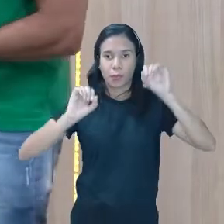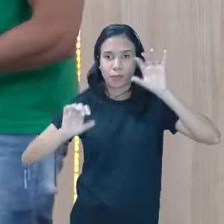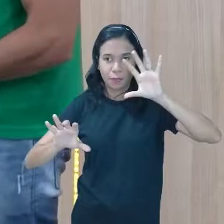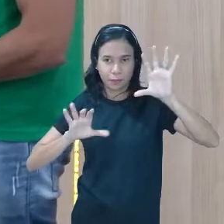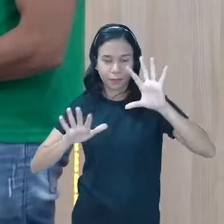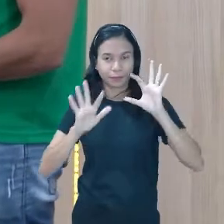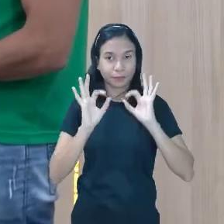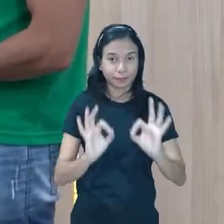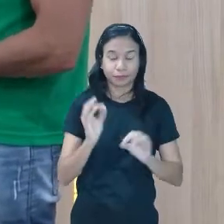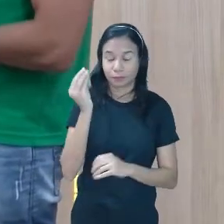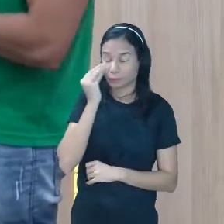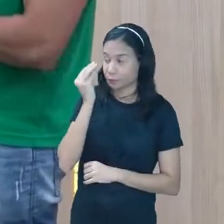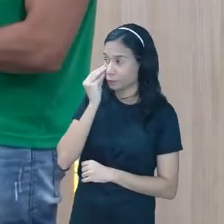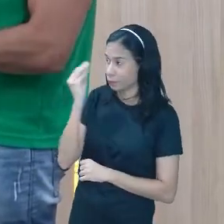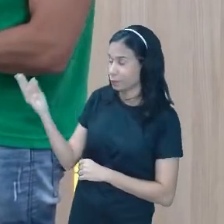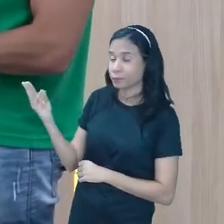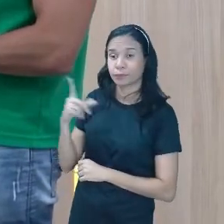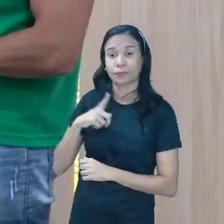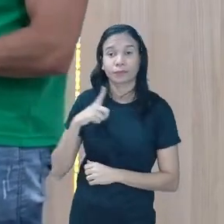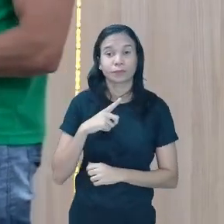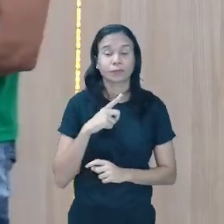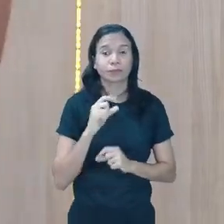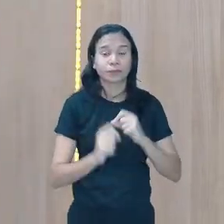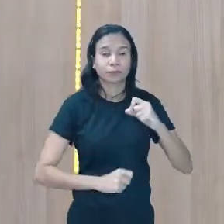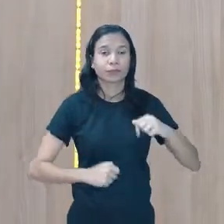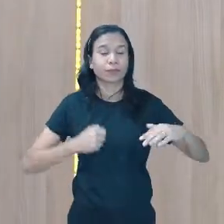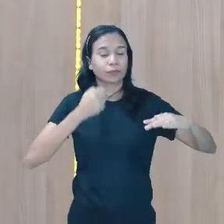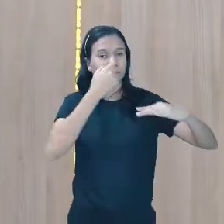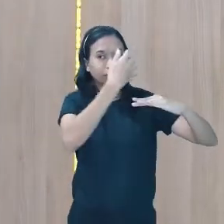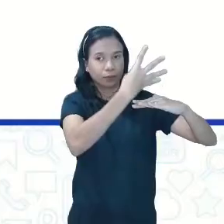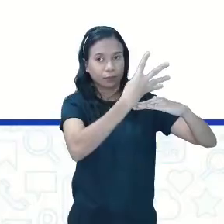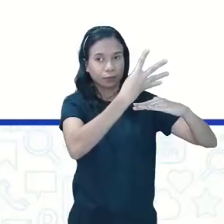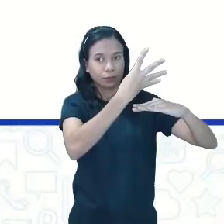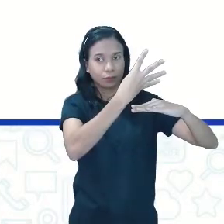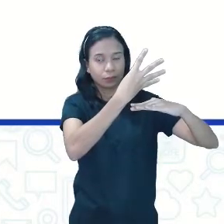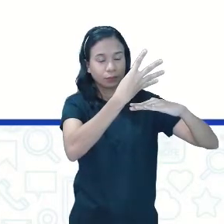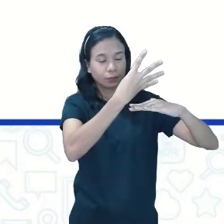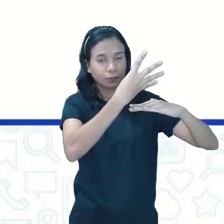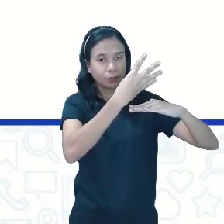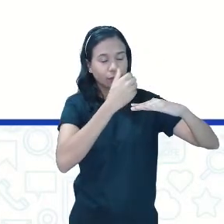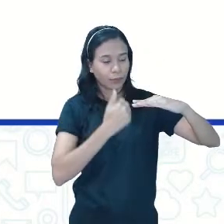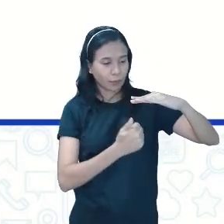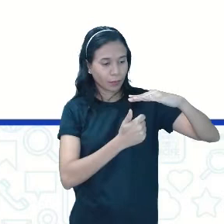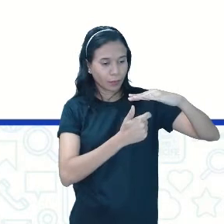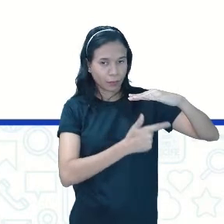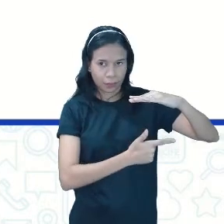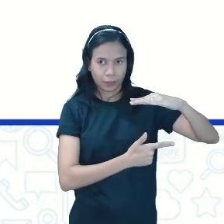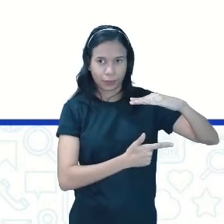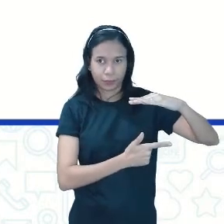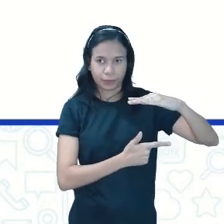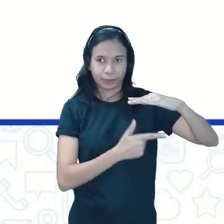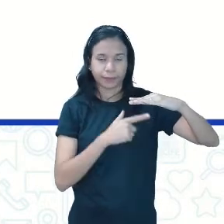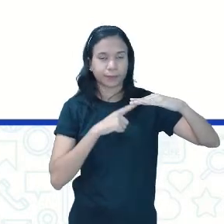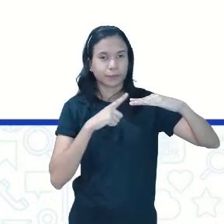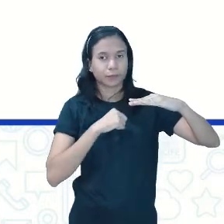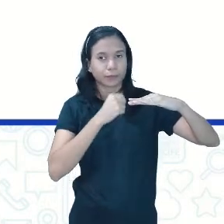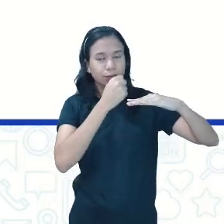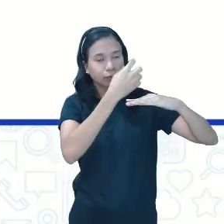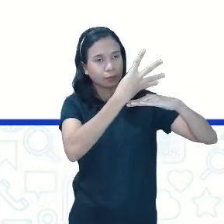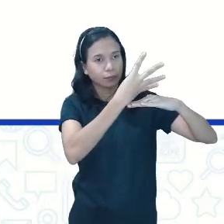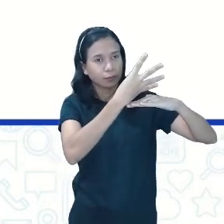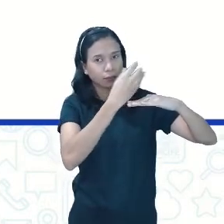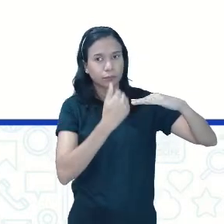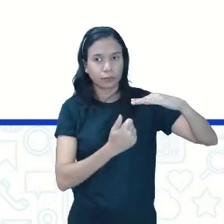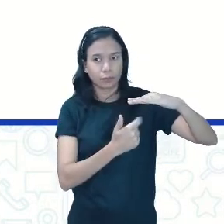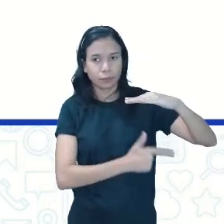certo? Então, observa aí, ó, montei a proporção. 4 está para 12. Pode notar que eu coloquei aqui, ó, o número